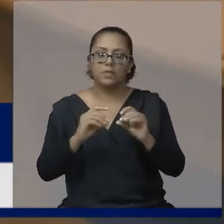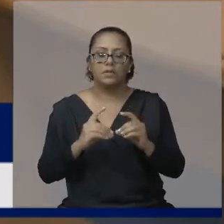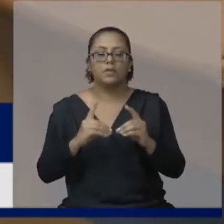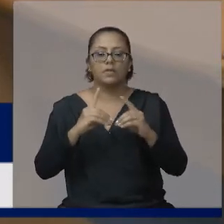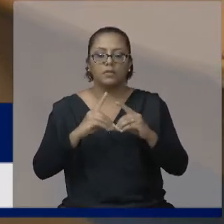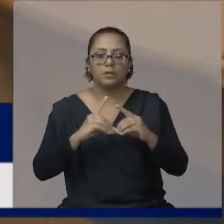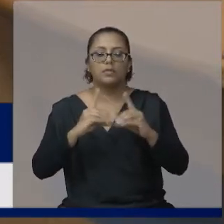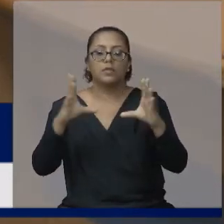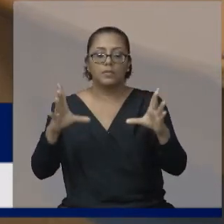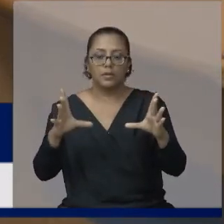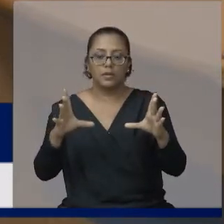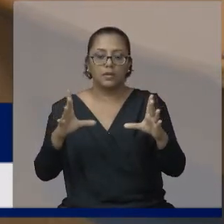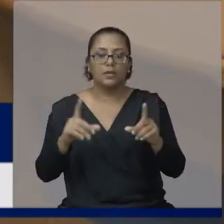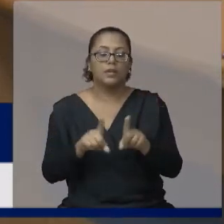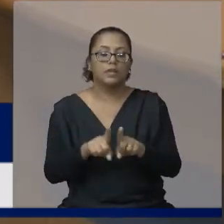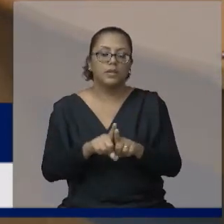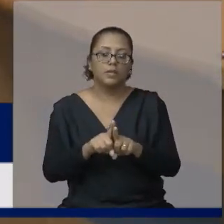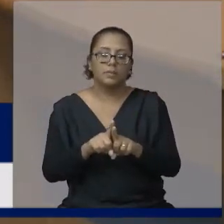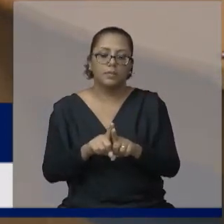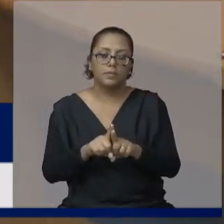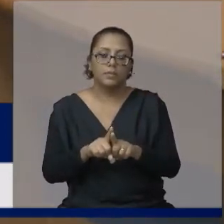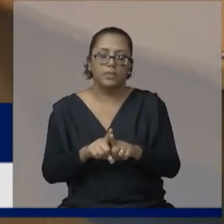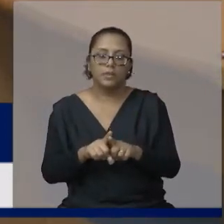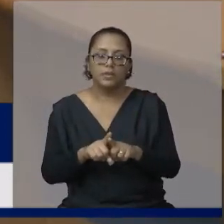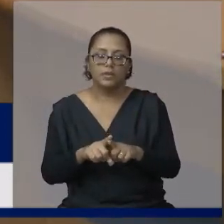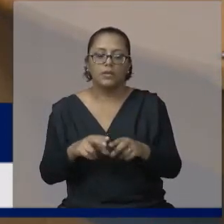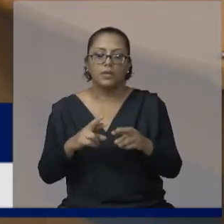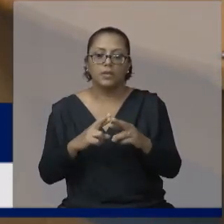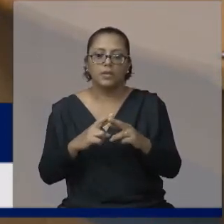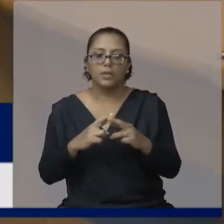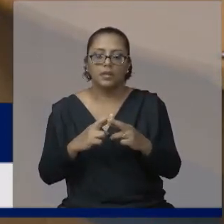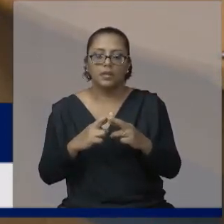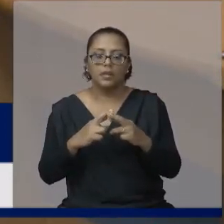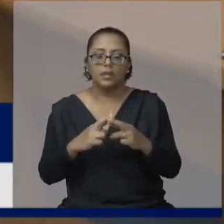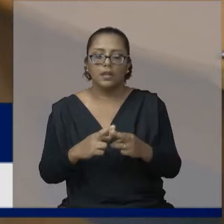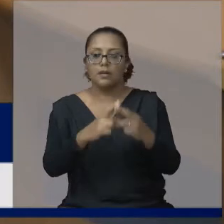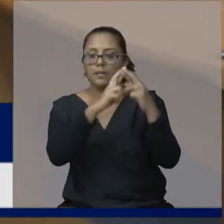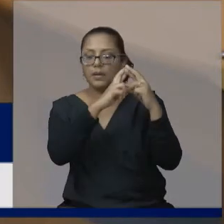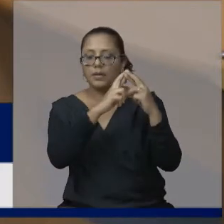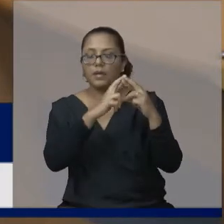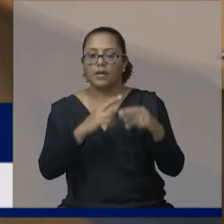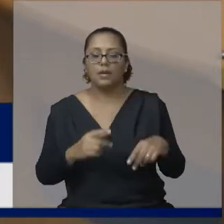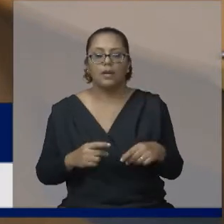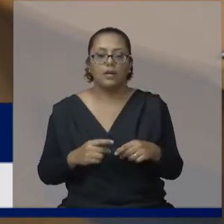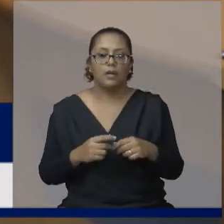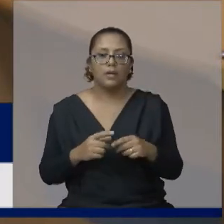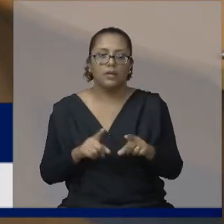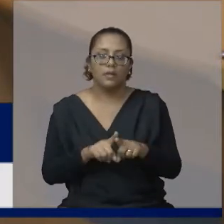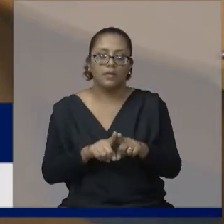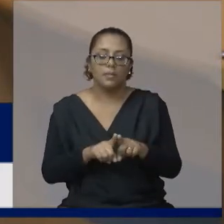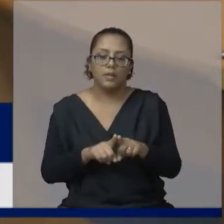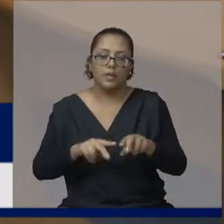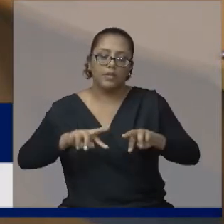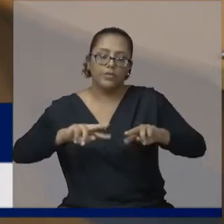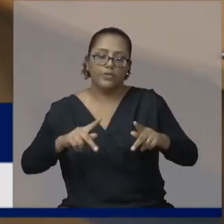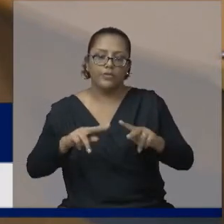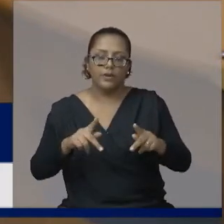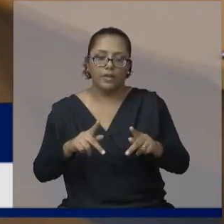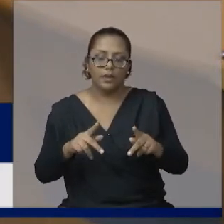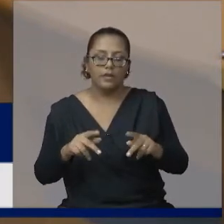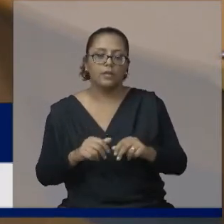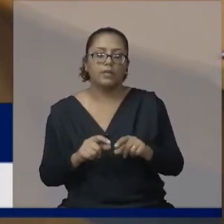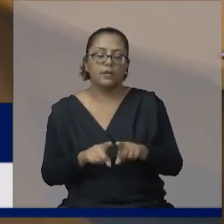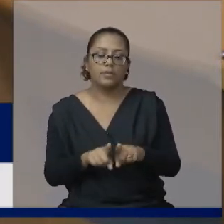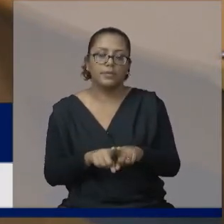plural e de respeito à diversidade. Democrática, onde os espaços de participação da